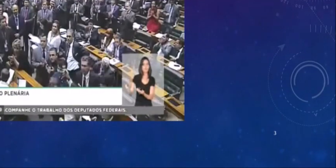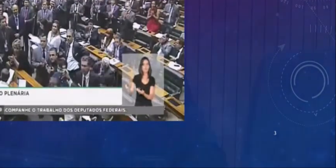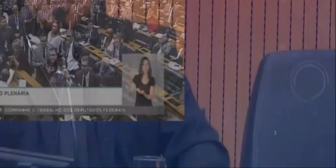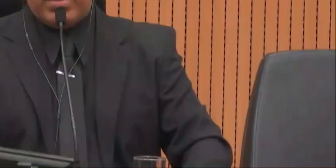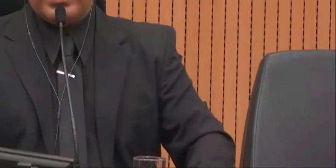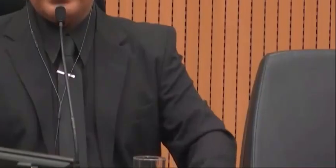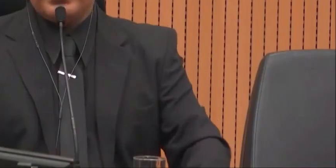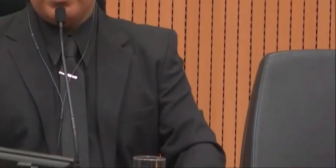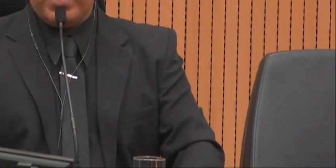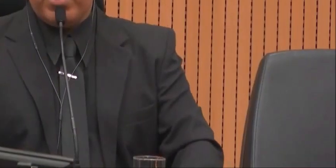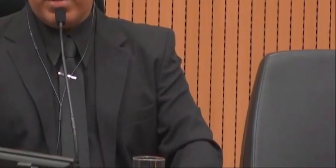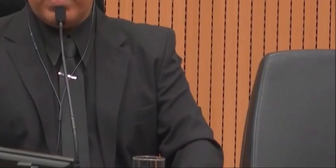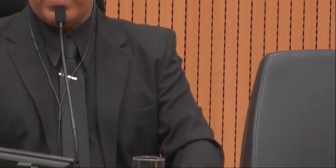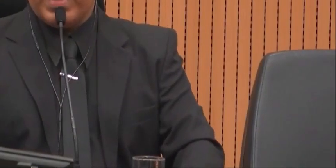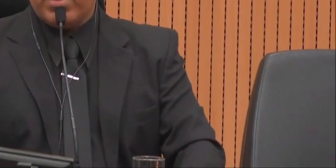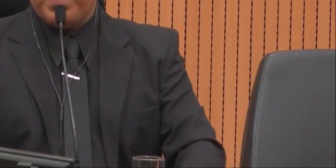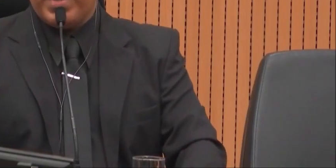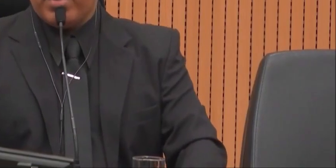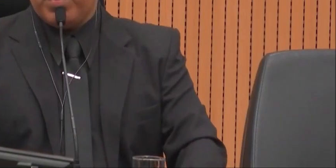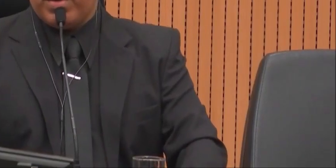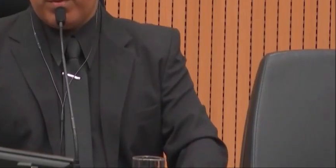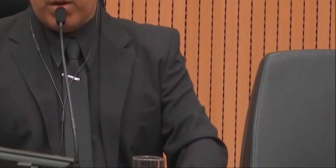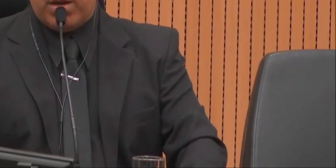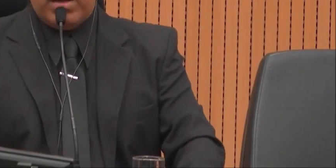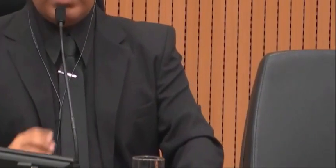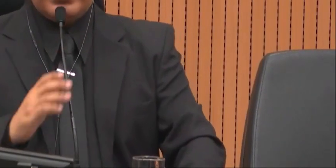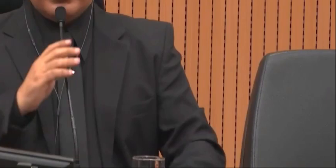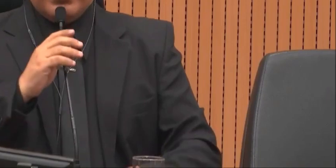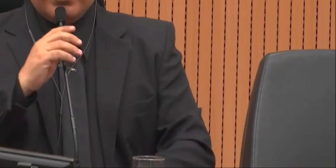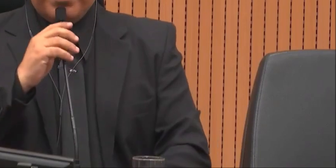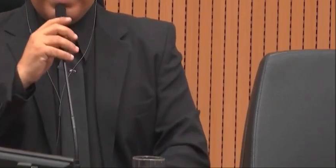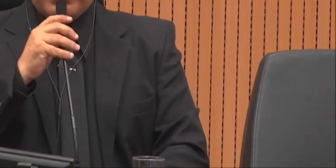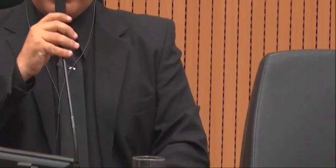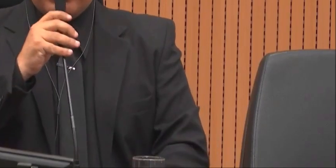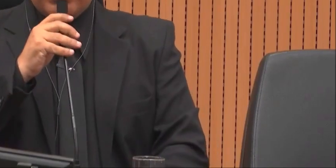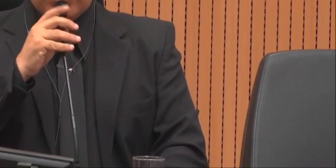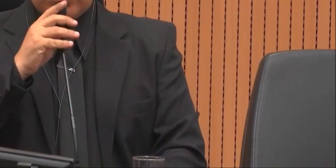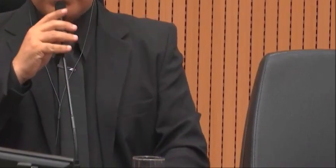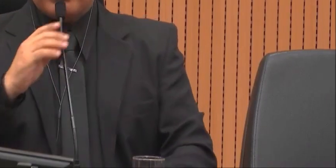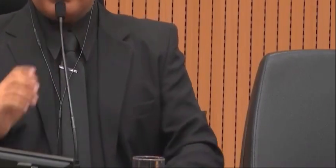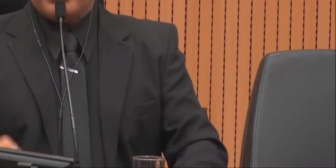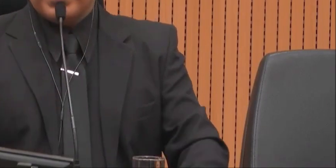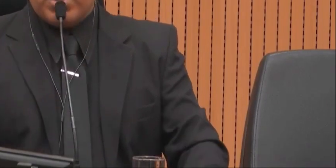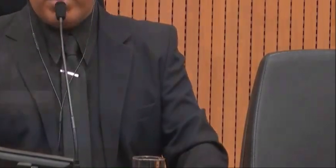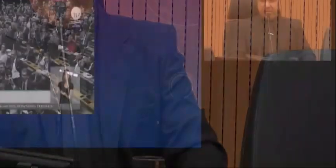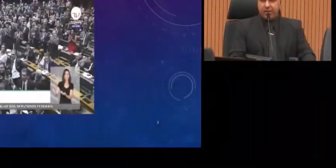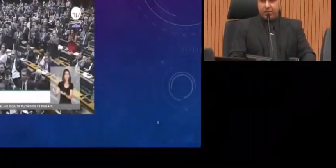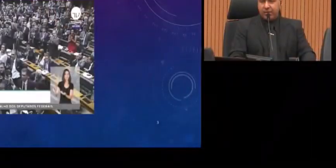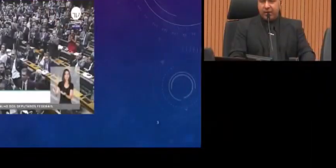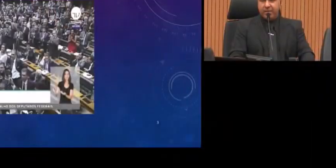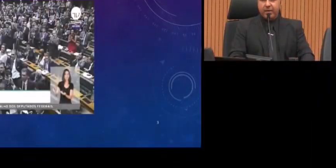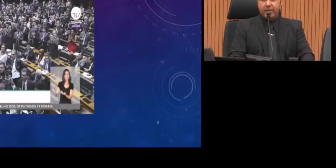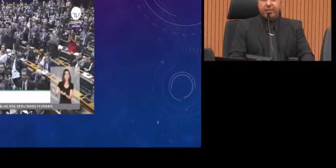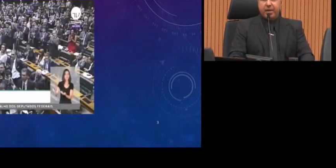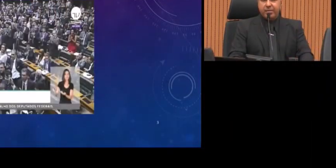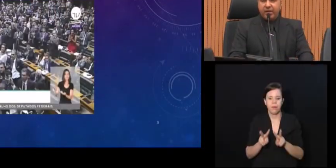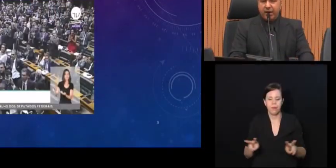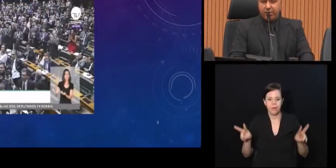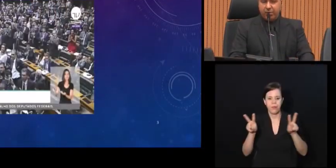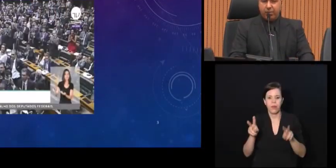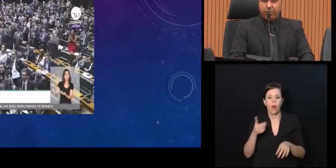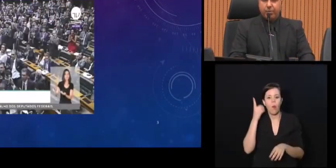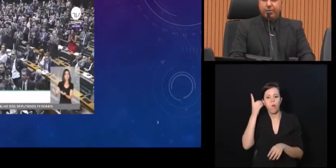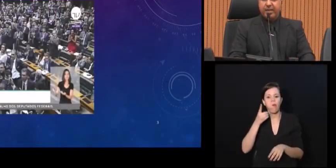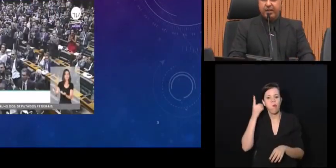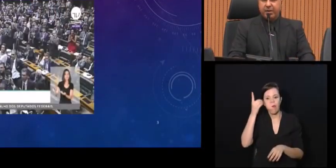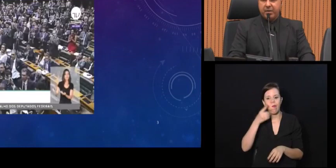Pronto. Pode deixar nesse slide aí parado mesmo. Bem, então, só revisando, ele é deputado federal,